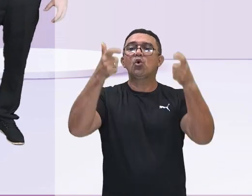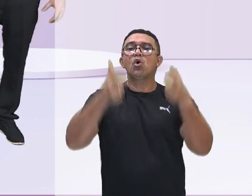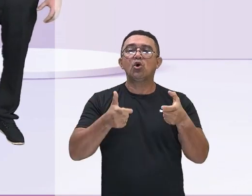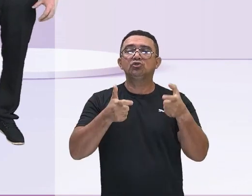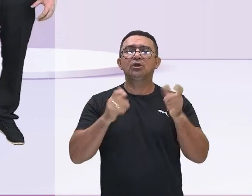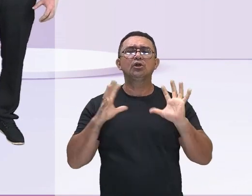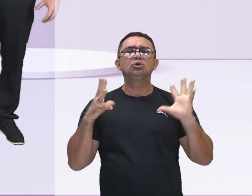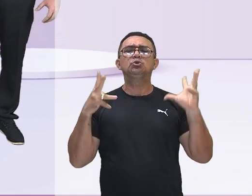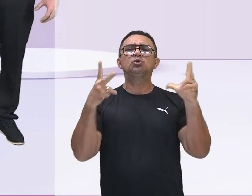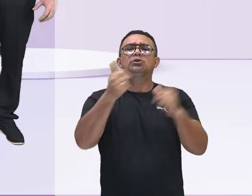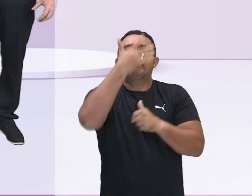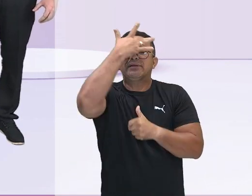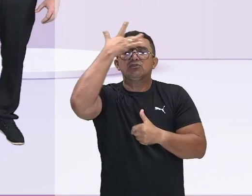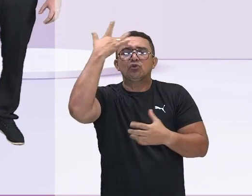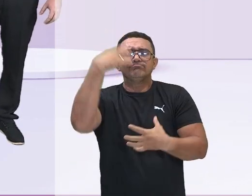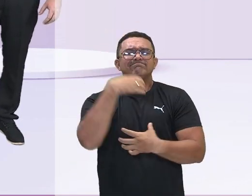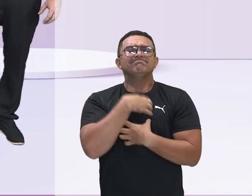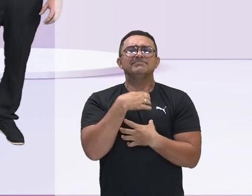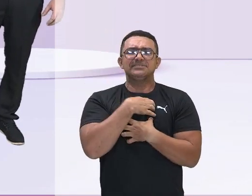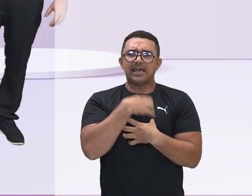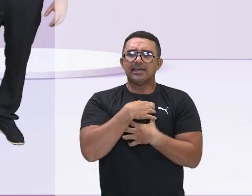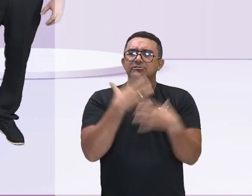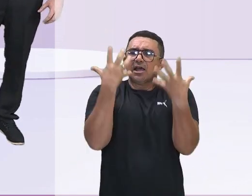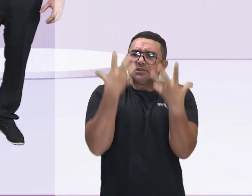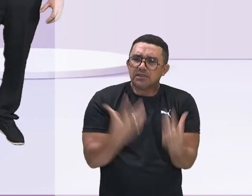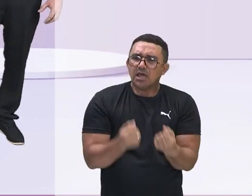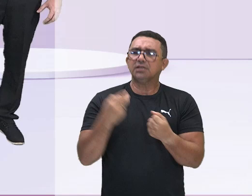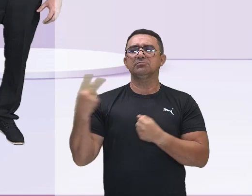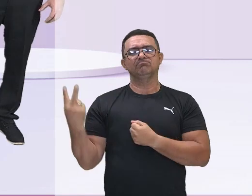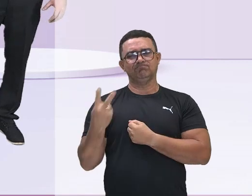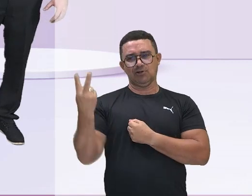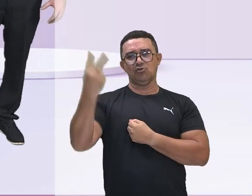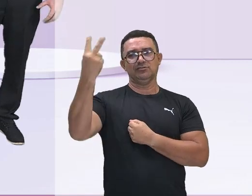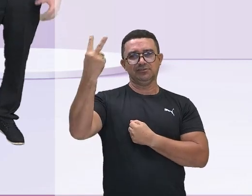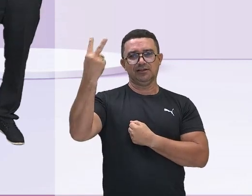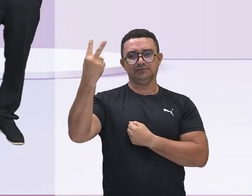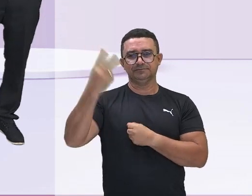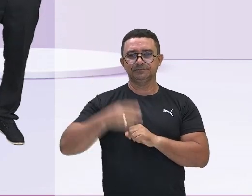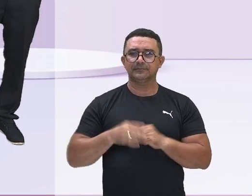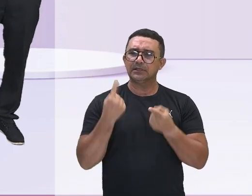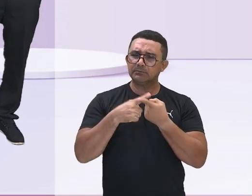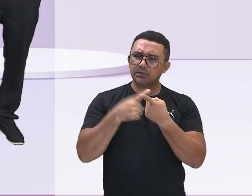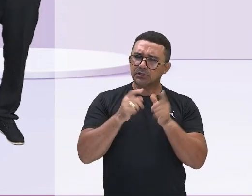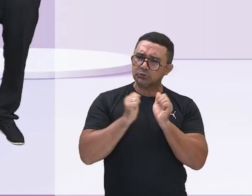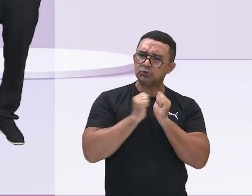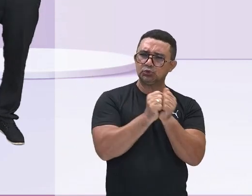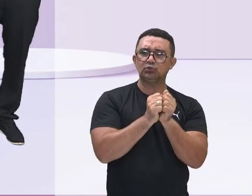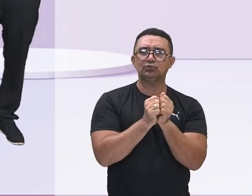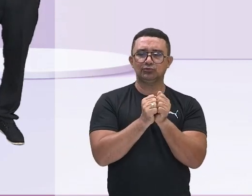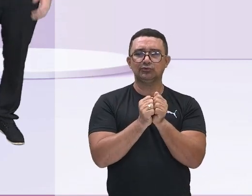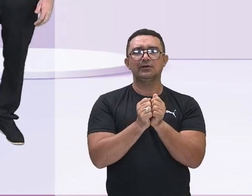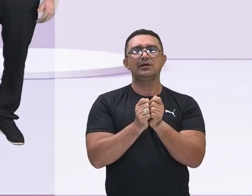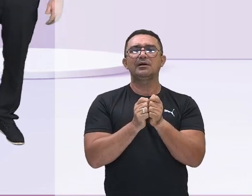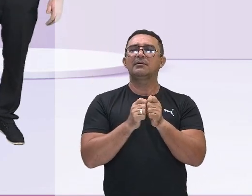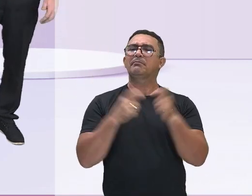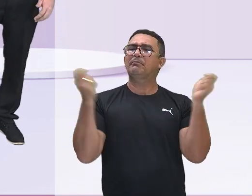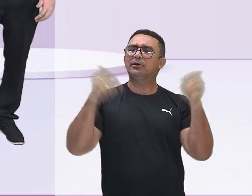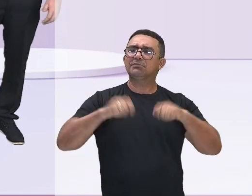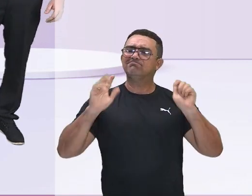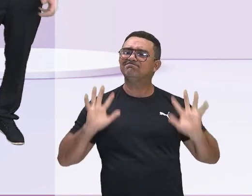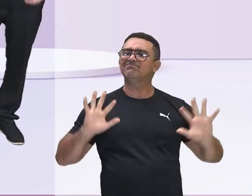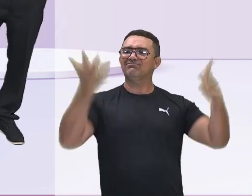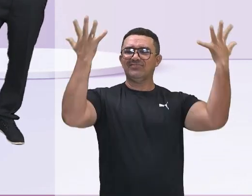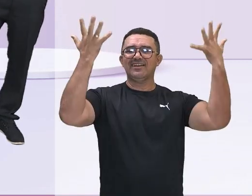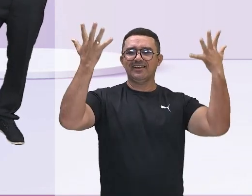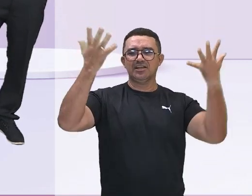sintam verdadeiramente aceitos e valorizados. Porque juntos podemos celebrar a riqueza da